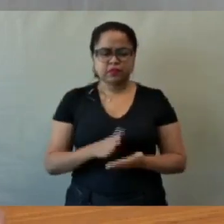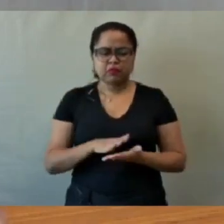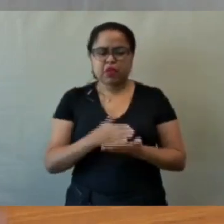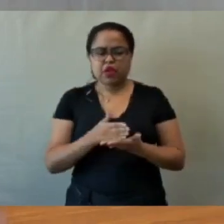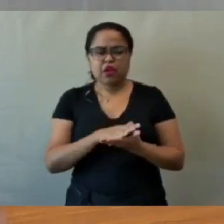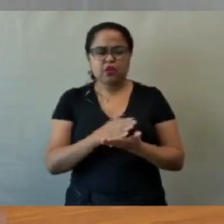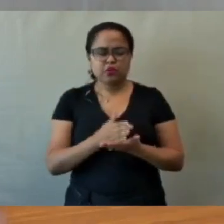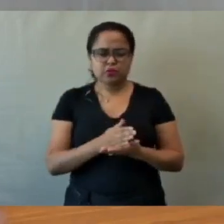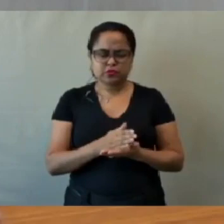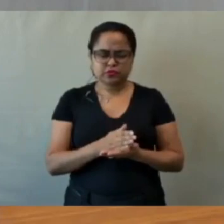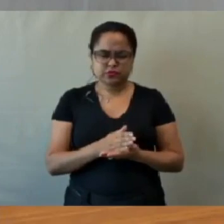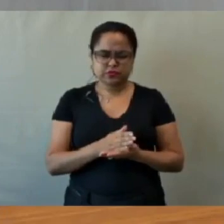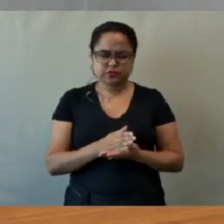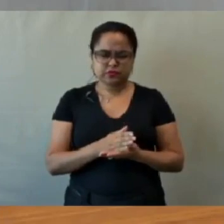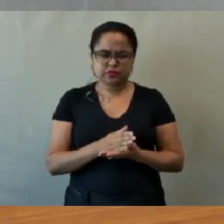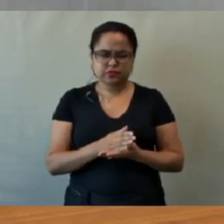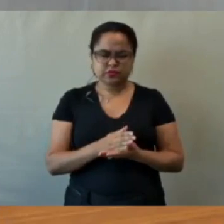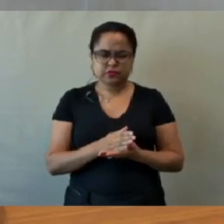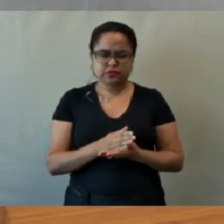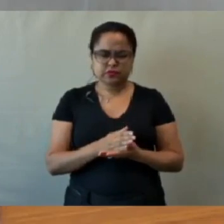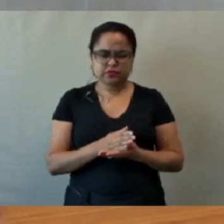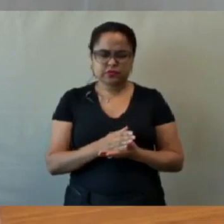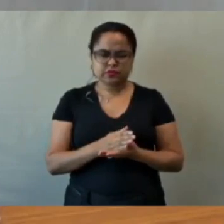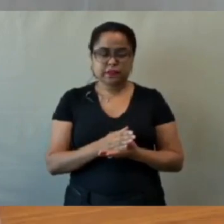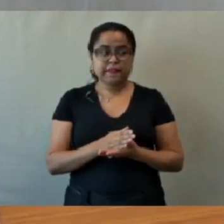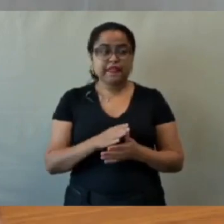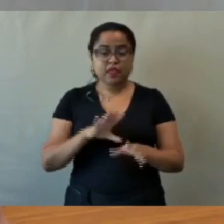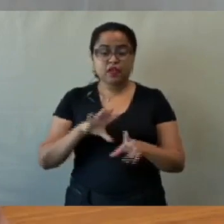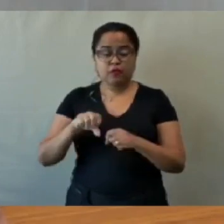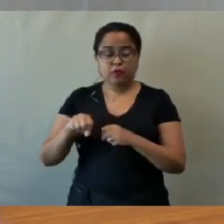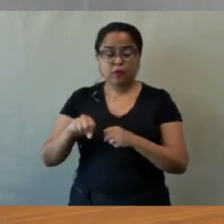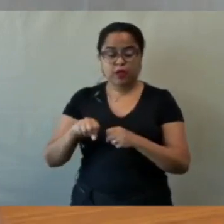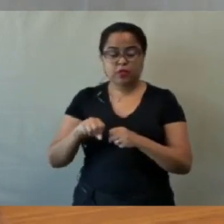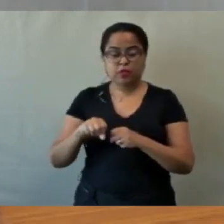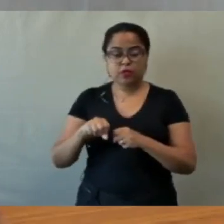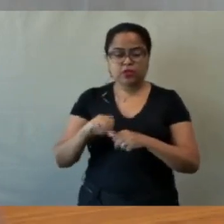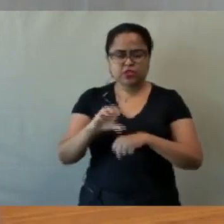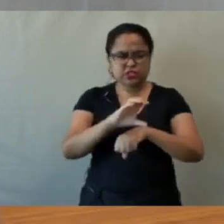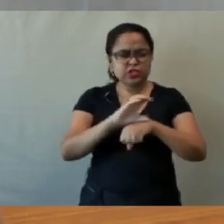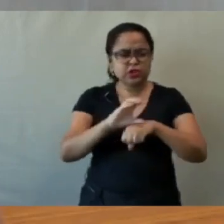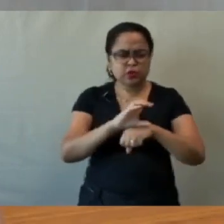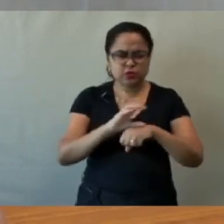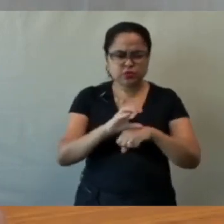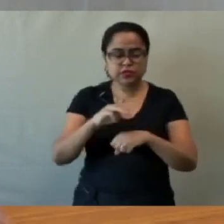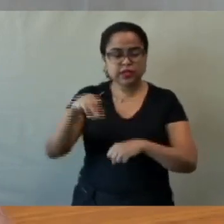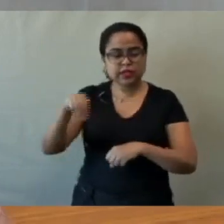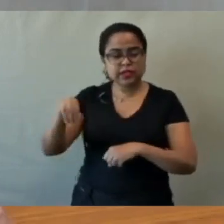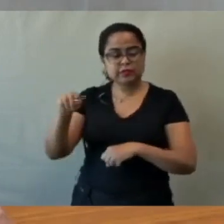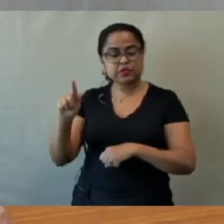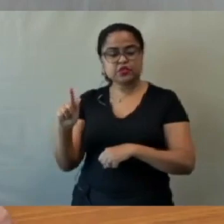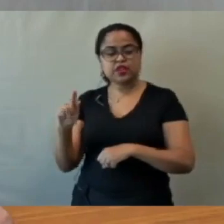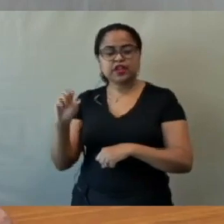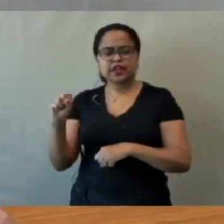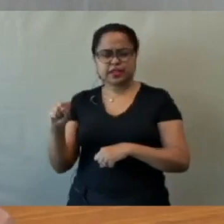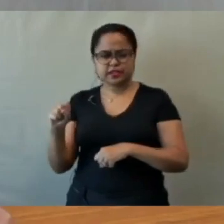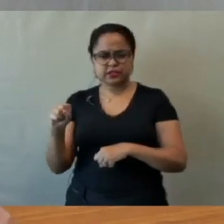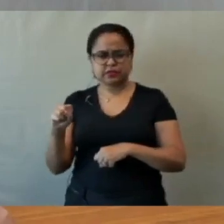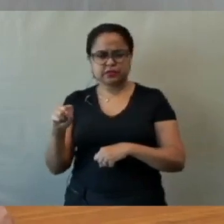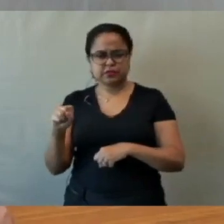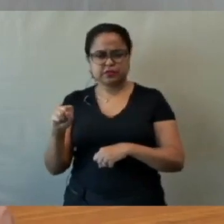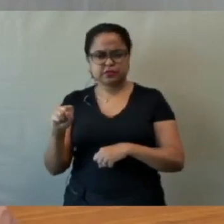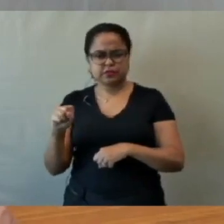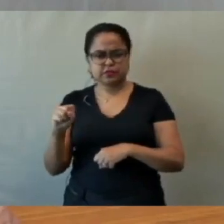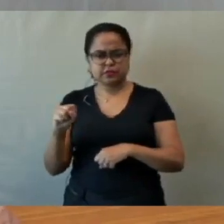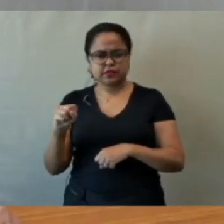Que dão curso? Formadores da MGS, que eles se apresentam como de direita, gente.